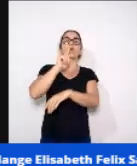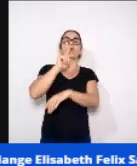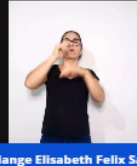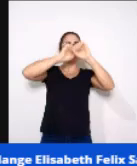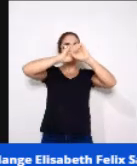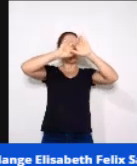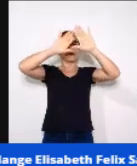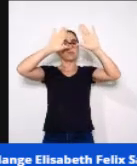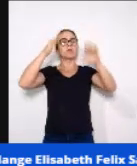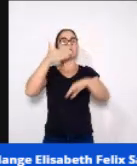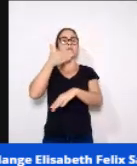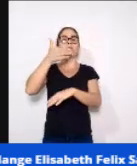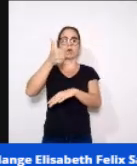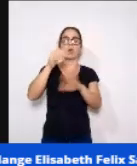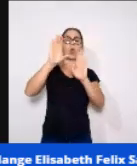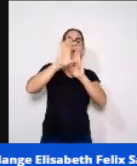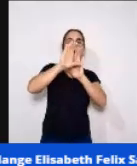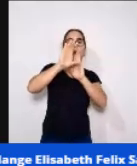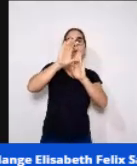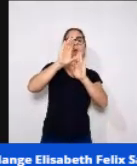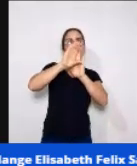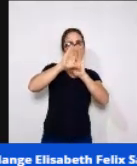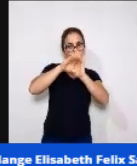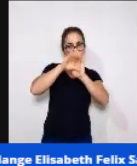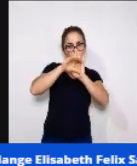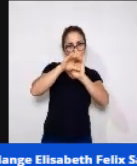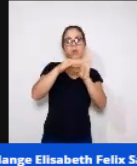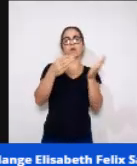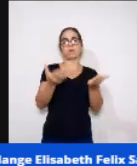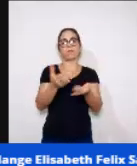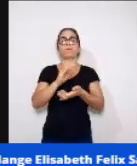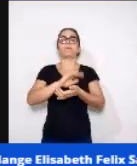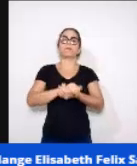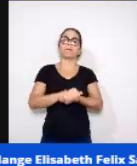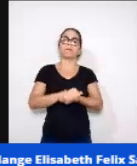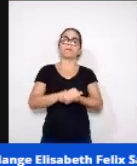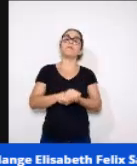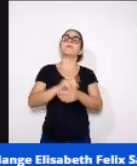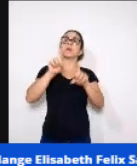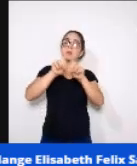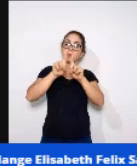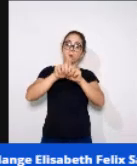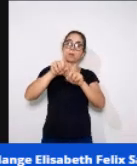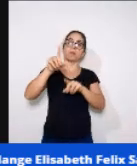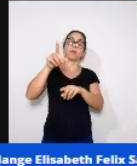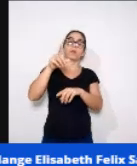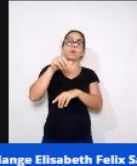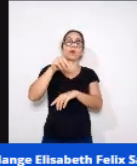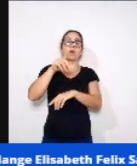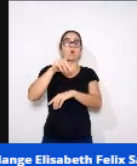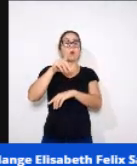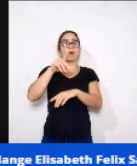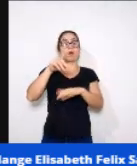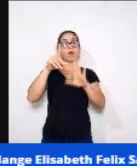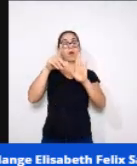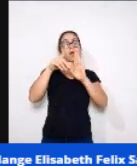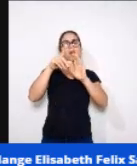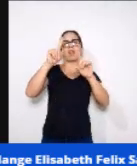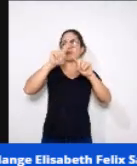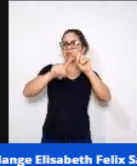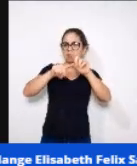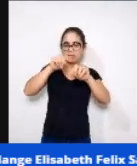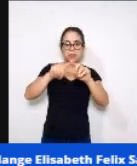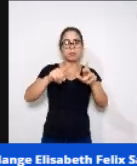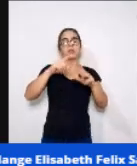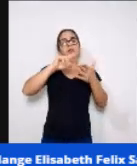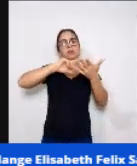também temos os podcasts, ou então os áudios, né, que nós podemos enviar para os alunos para responder determinada